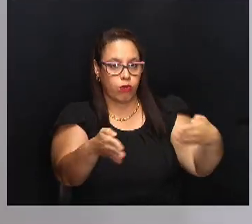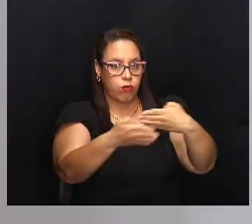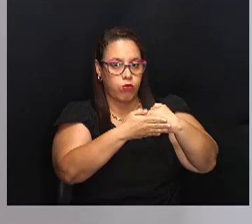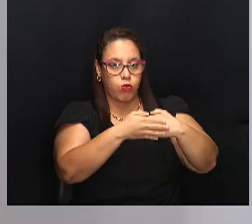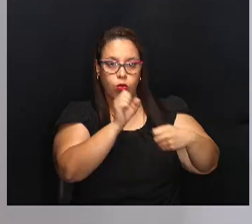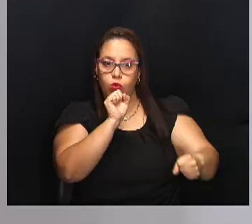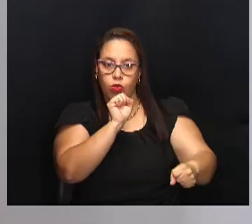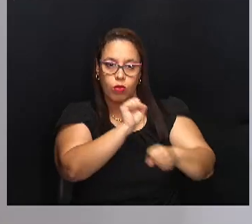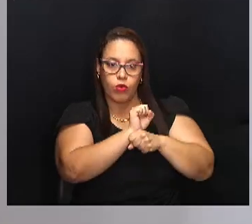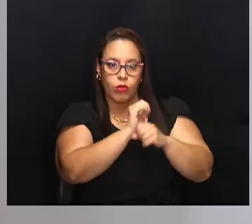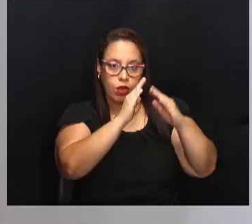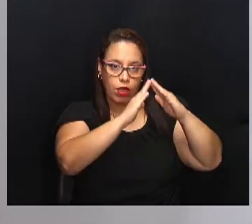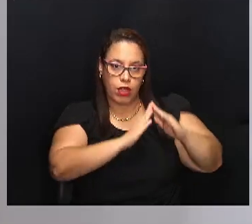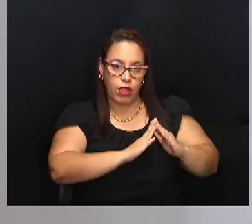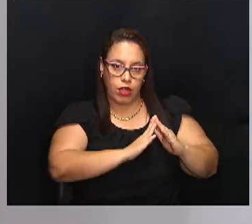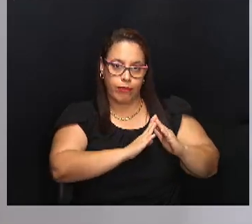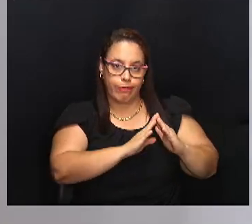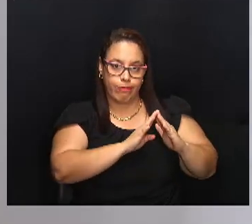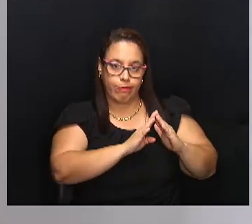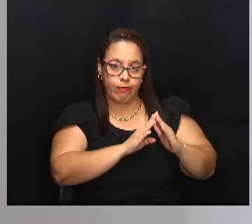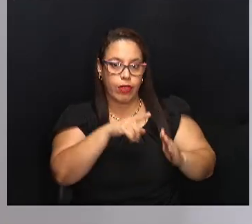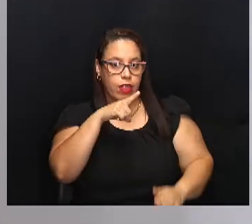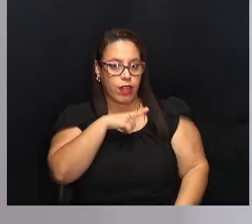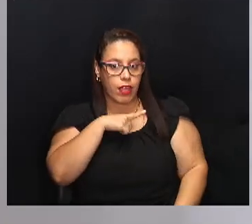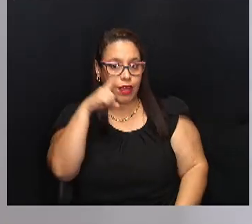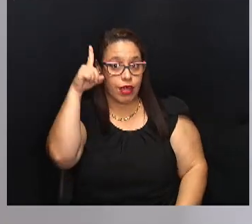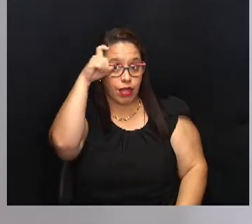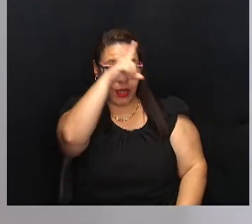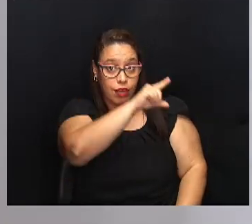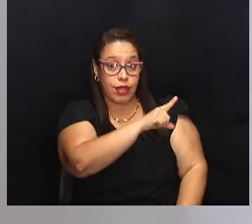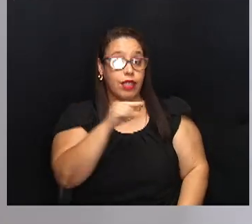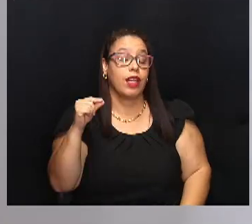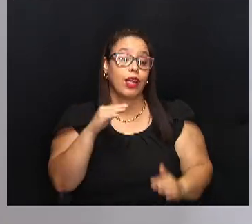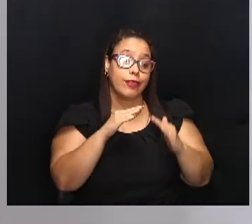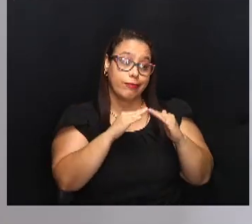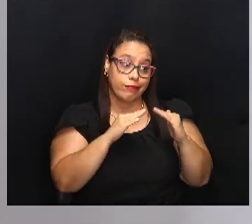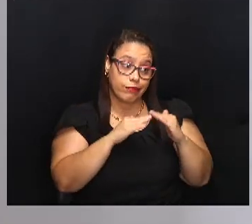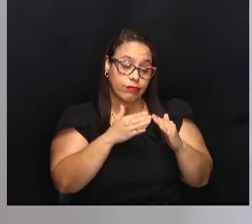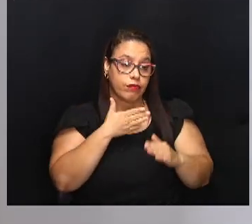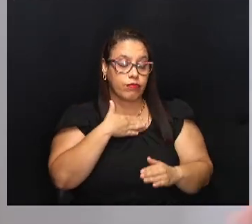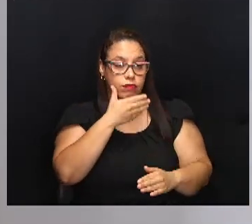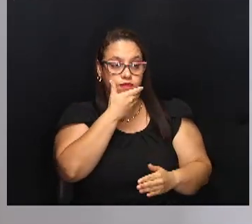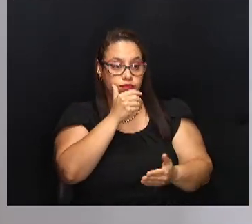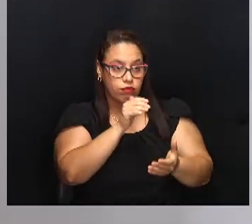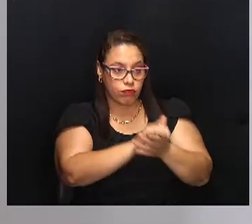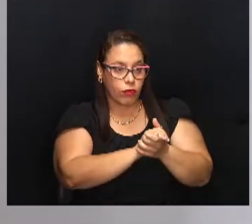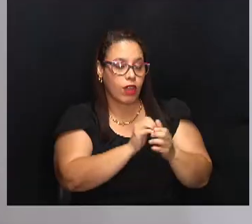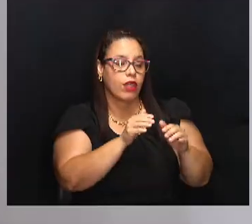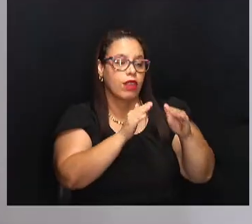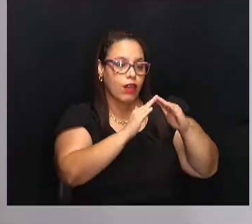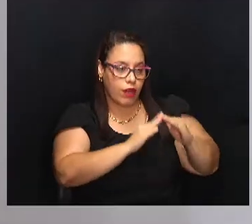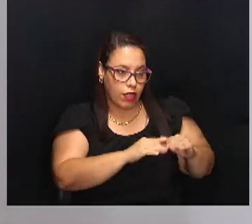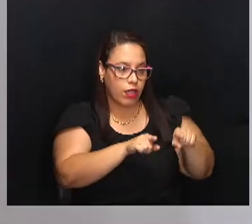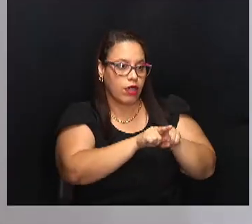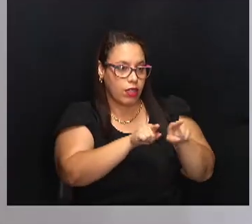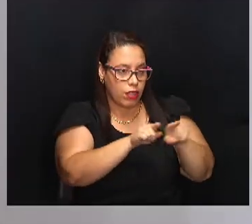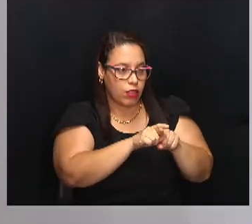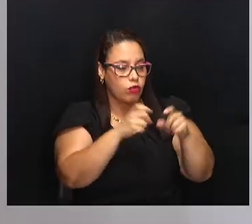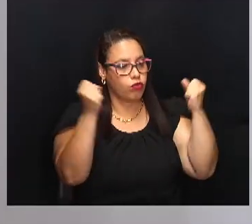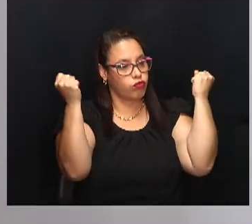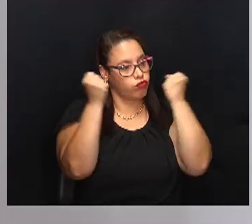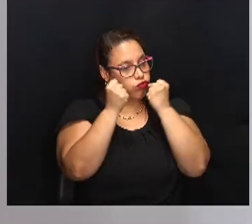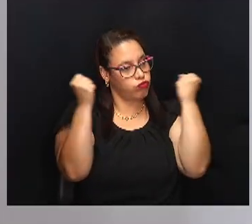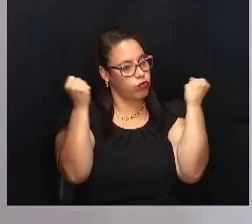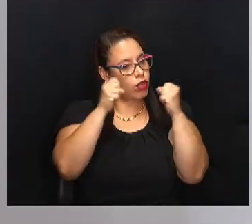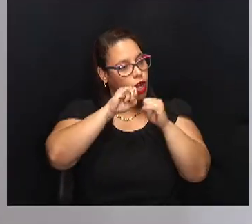parou, todo mundo dentro de casa, né? Temos ali um desafio de sair de casa, né? Meu esposo estava em casa também, porque ele tinha uma academia de jiu-jitsu